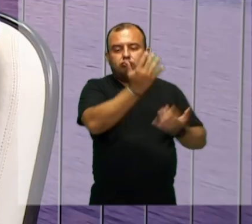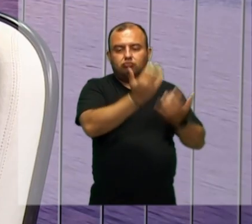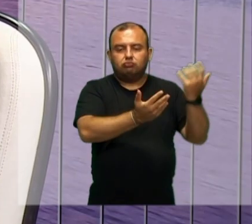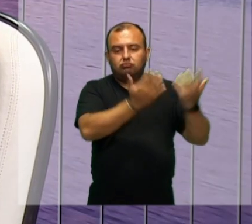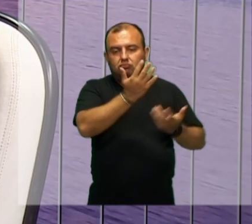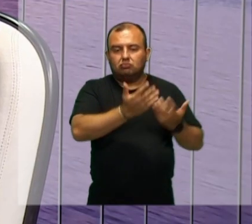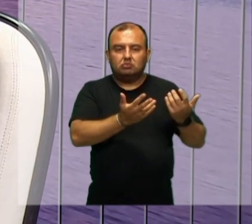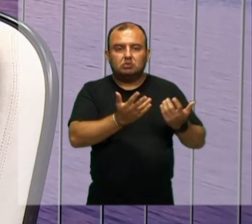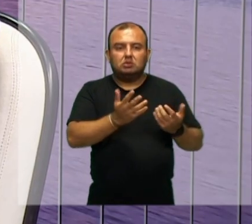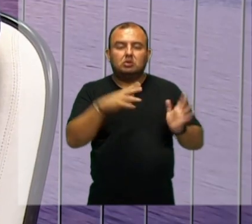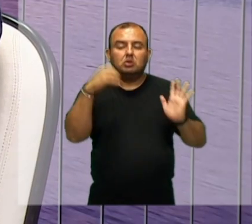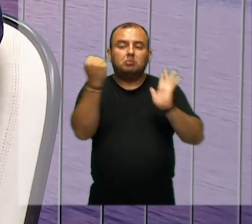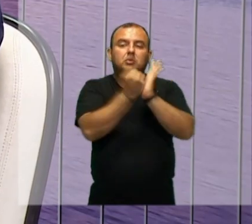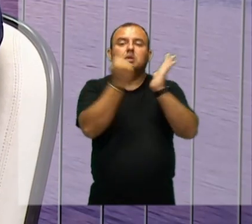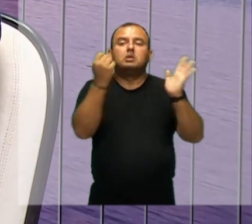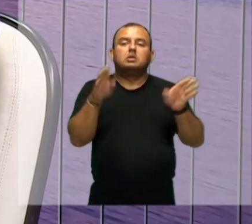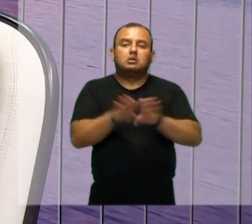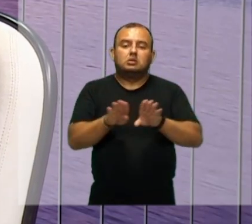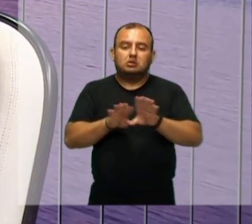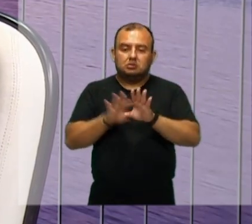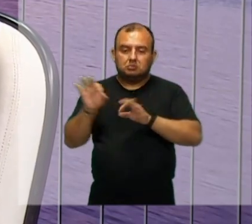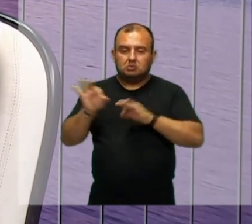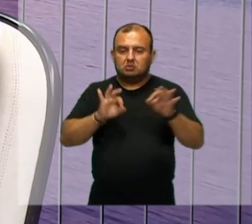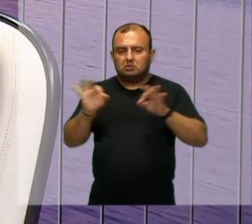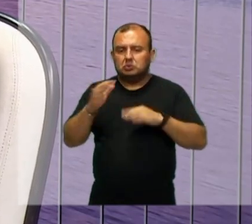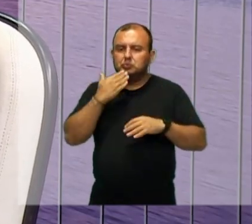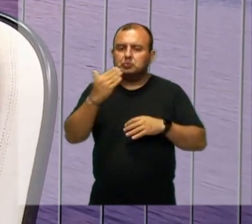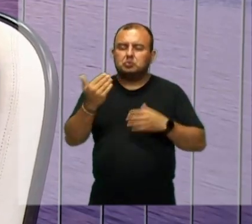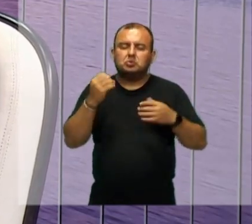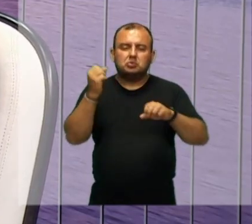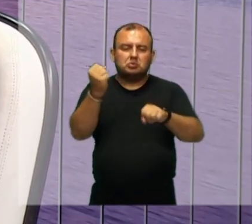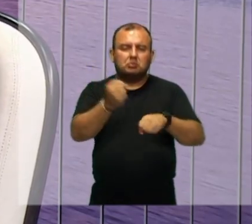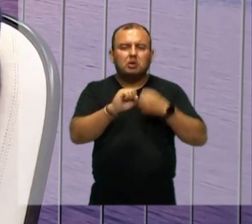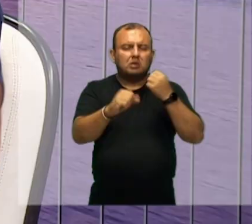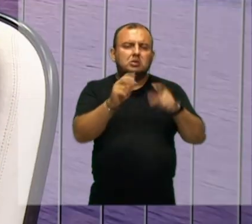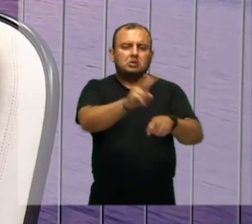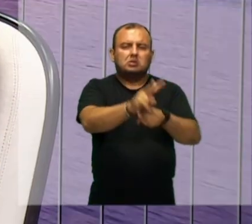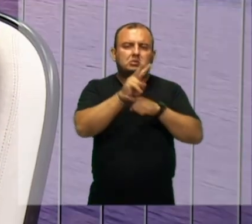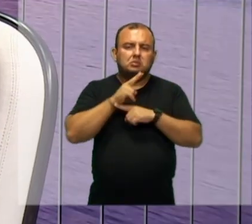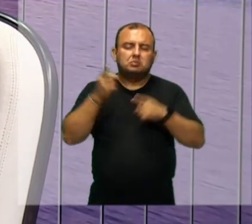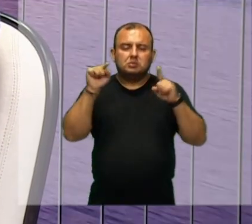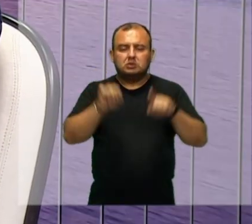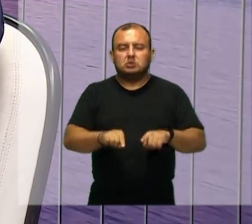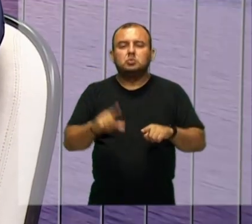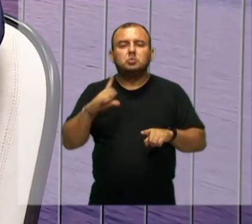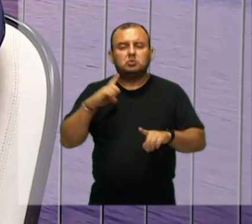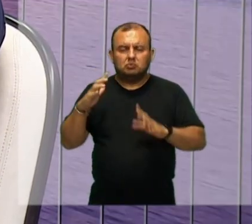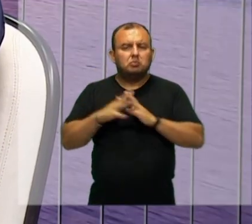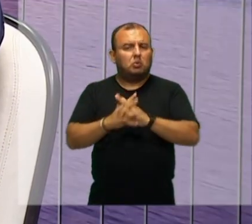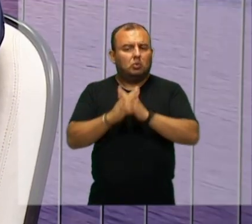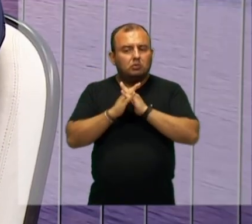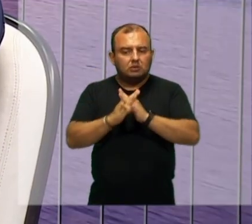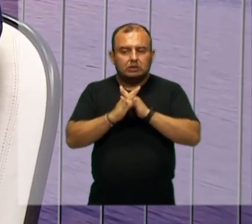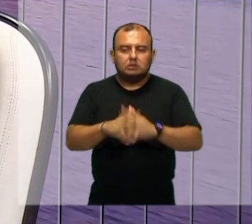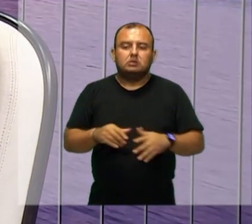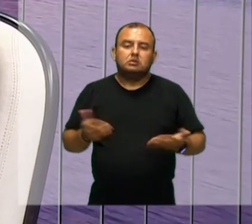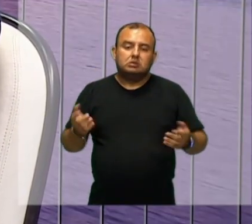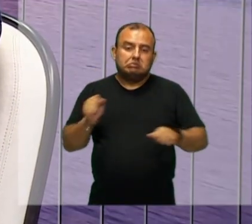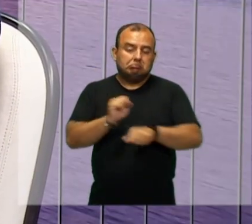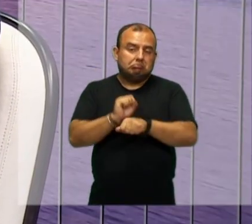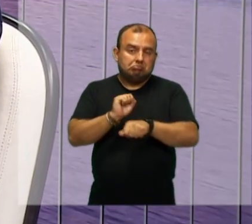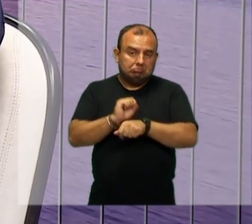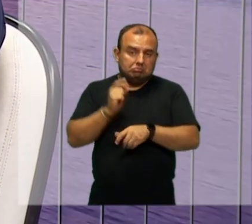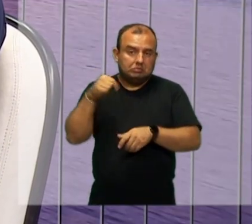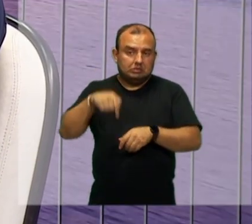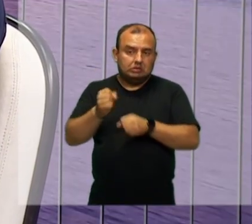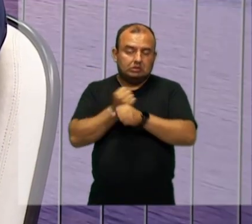uma das marcas. E aí ele teve que fazer uma manobra, pedir barco emprestado para parceiros, então foi bem complexo, assim, né? Eu espero que esse ano as